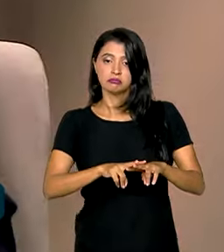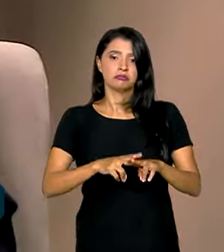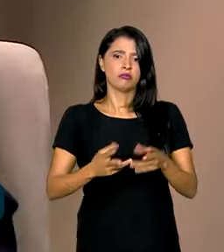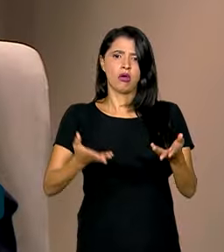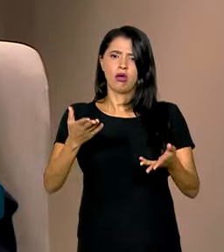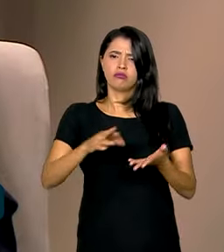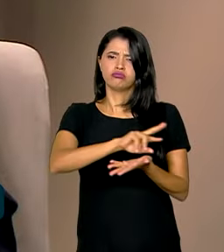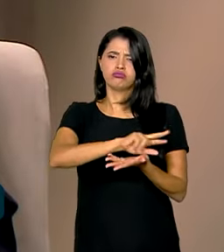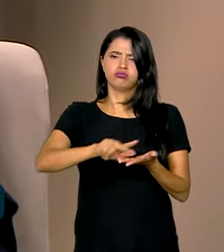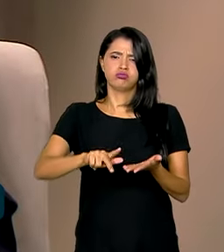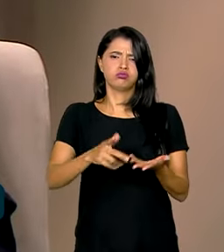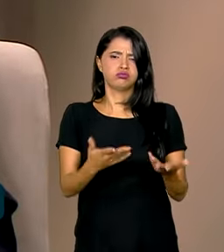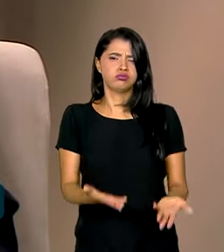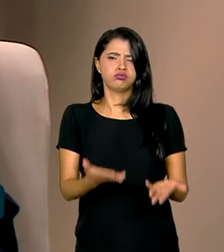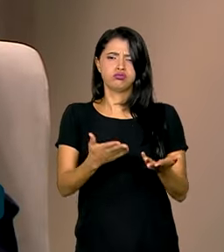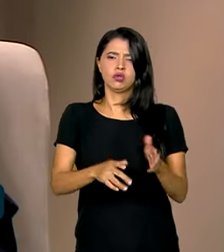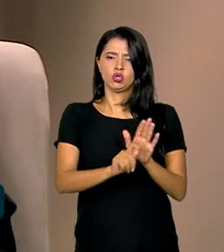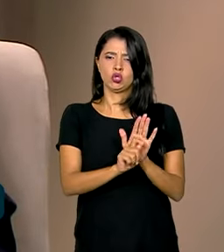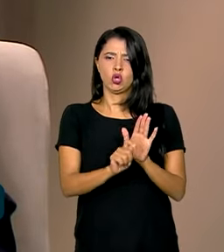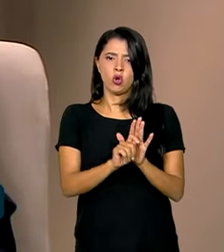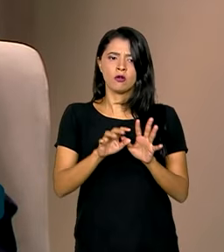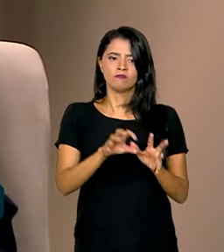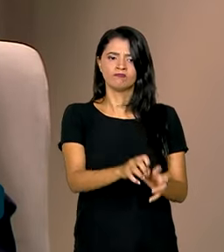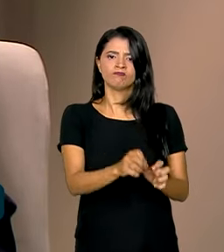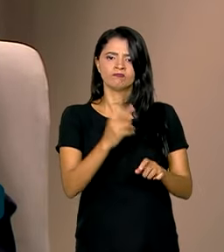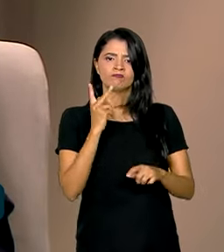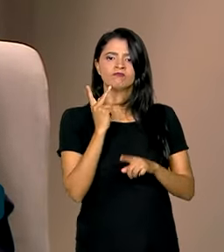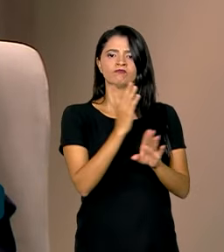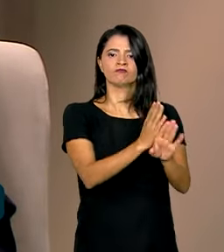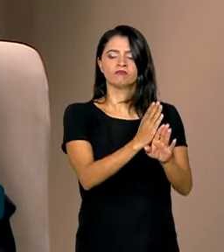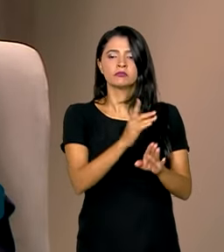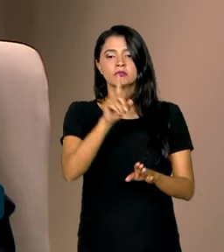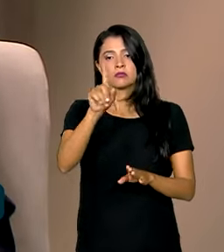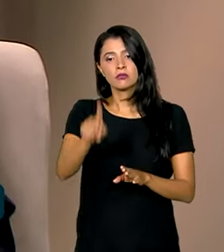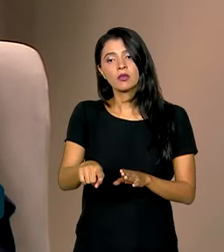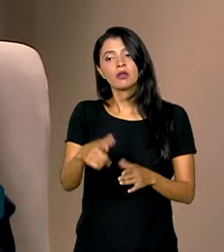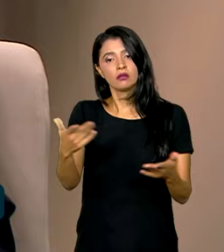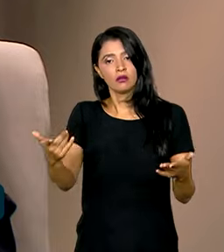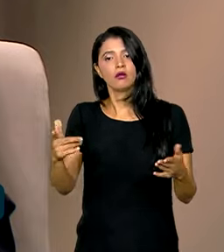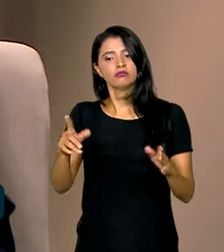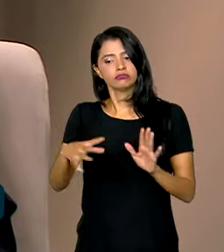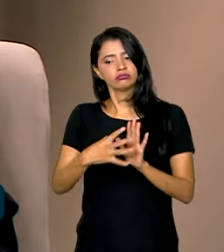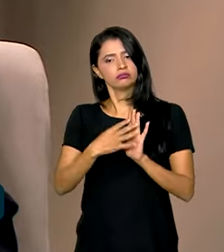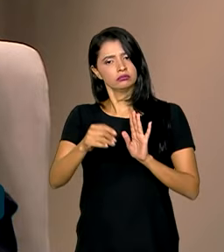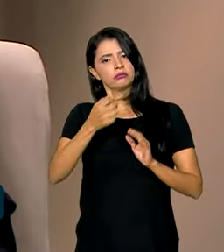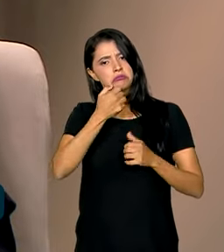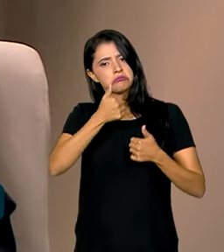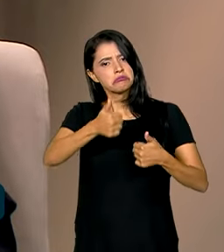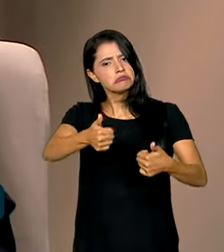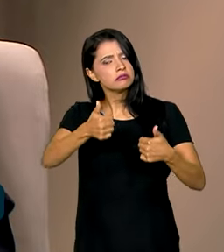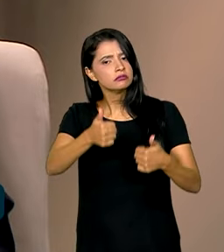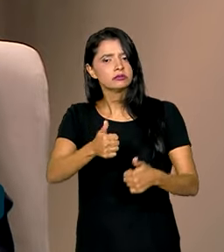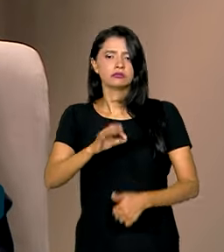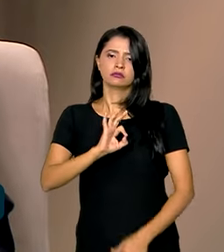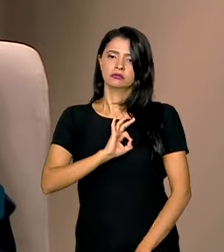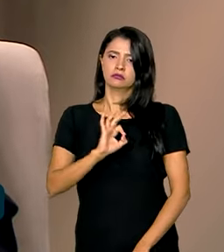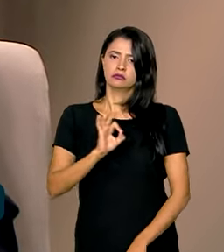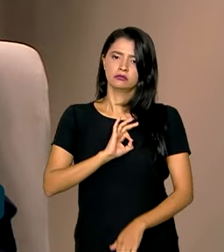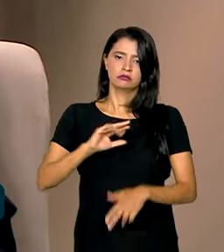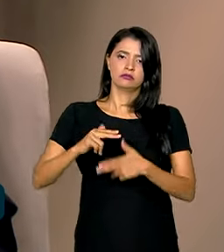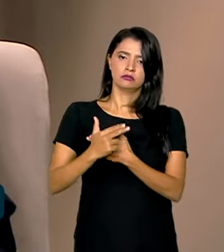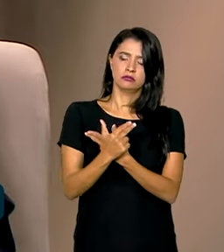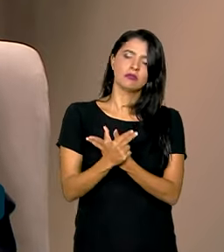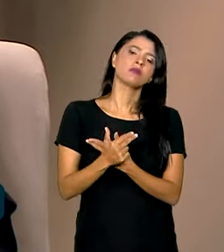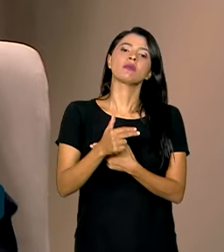apreendidas, valores ilegais apreendidos. Então, é um modelo, a meu ver, vitorioso em que polícia, Forças Armadas, Receita